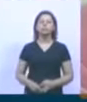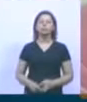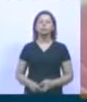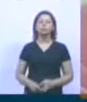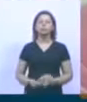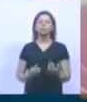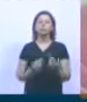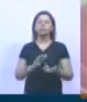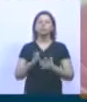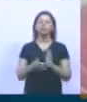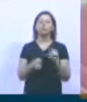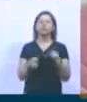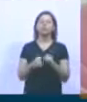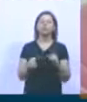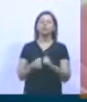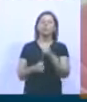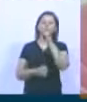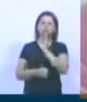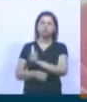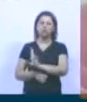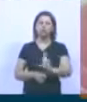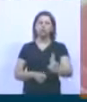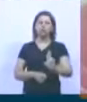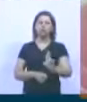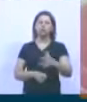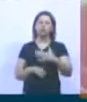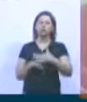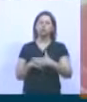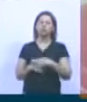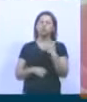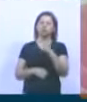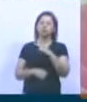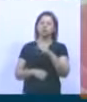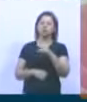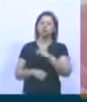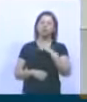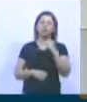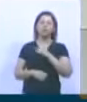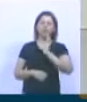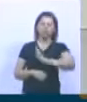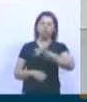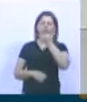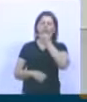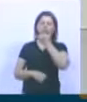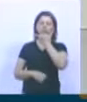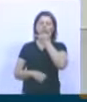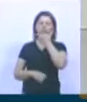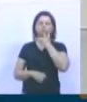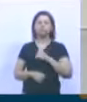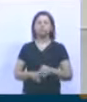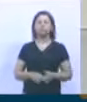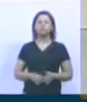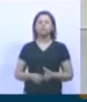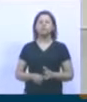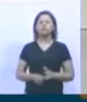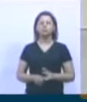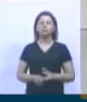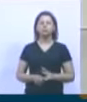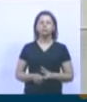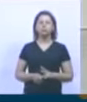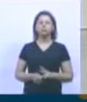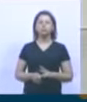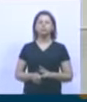Como Jesus fez, eu disse para ele o nome e disse, os seus pecados estão perdoados. Now I want you to do to him what you did to